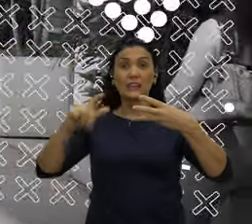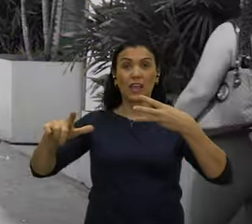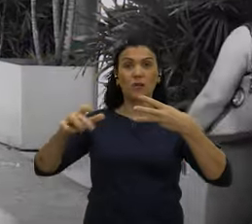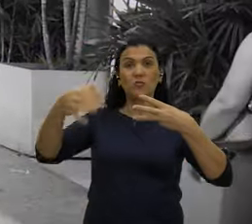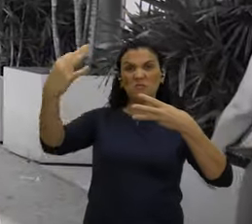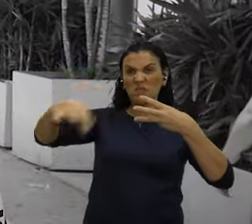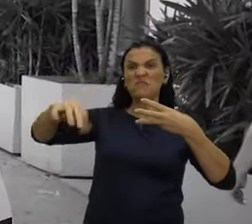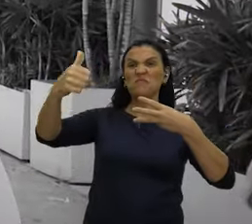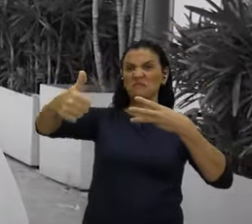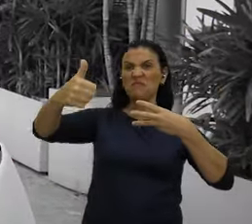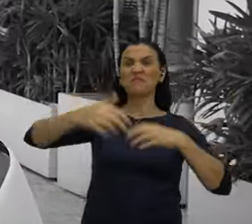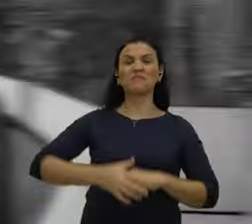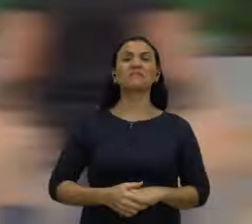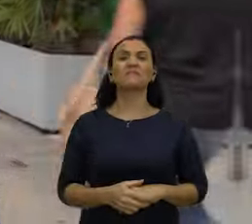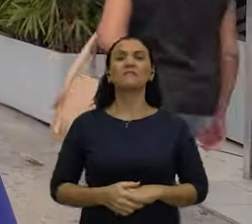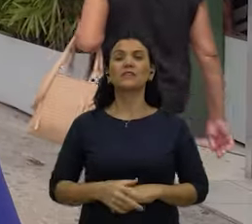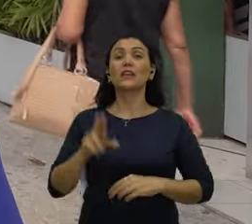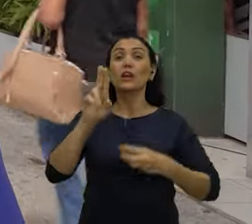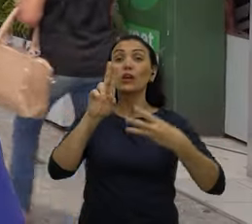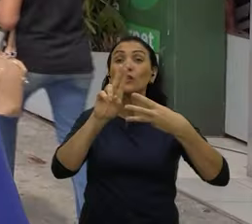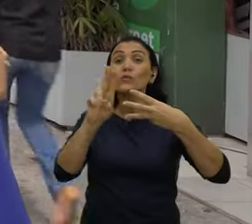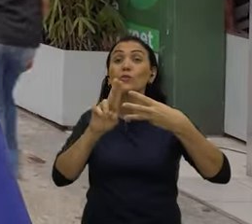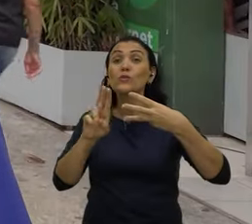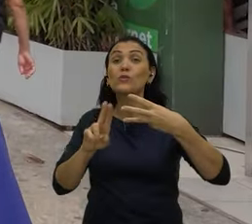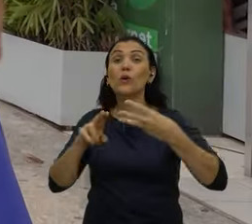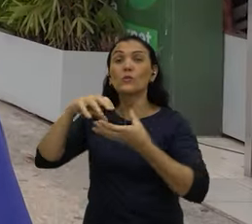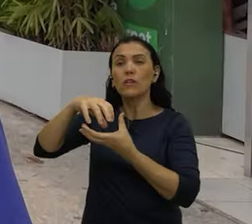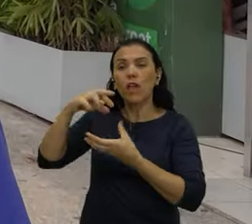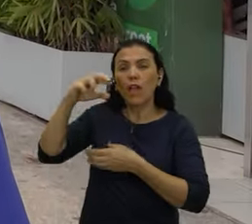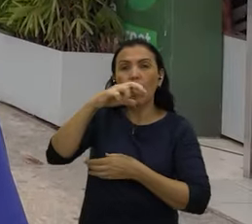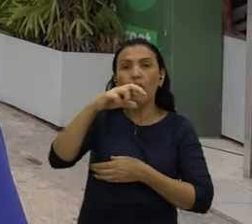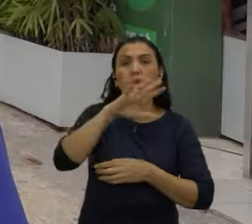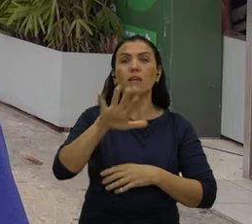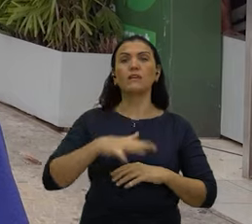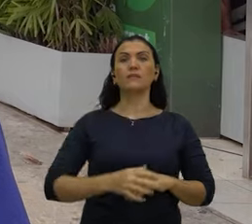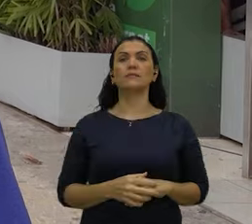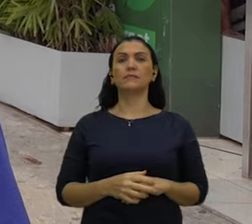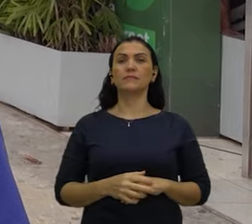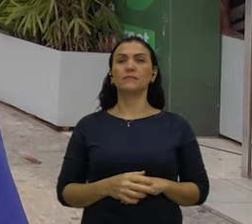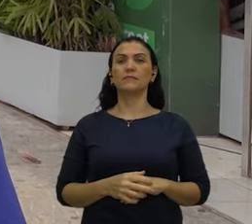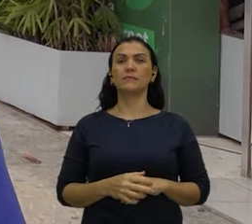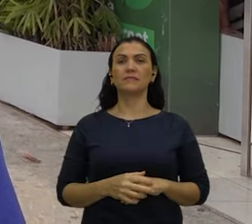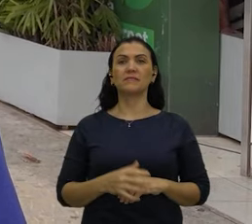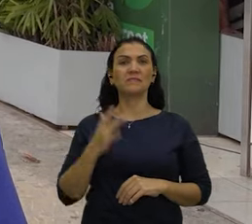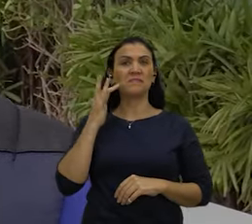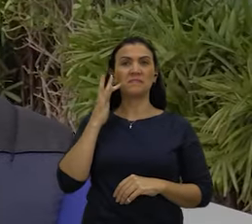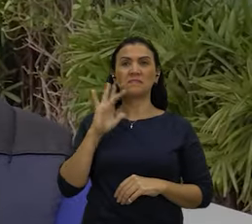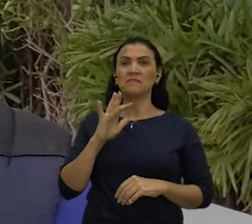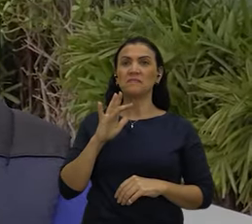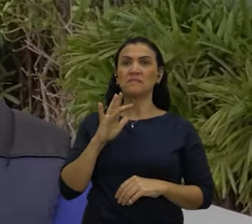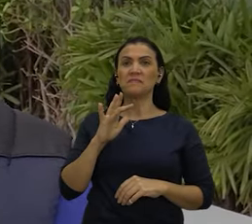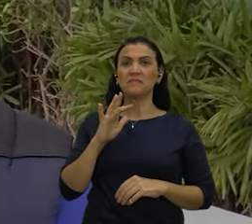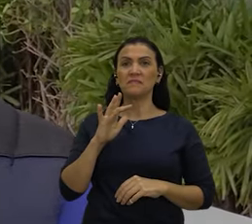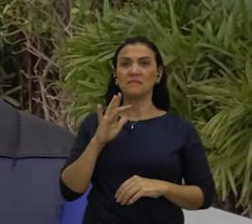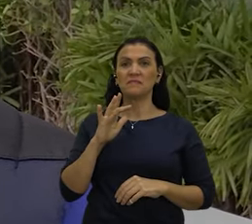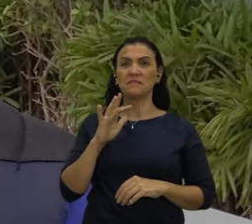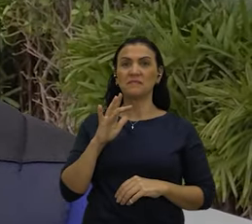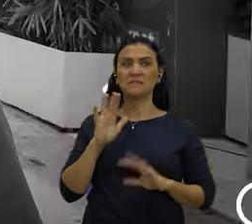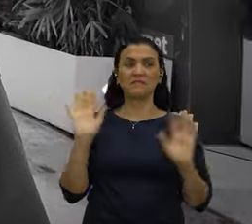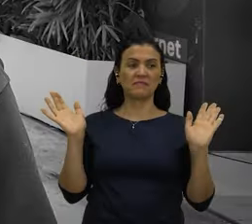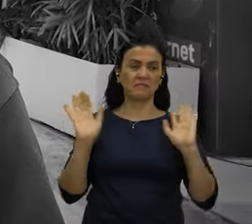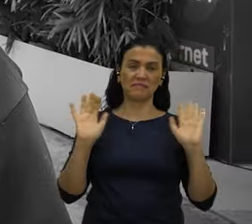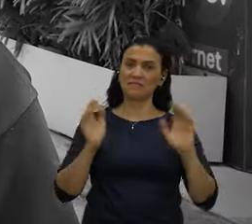aí. Me fala o nome de três agências reguladoras. Não sei. Certeza?